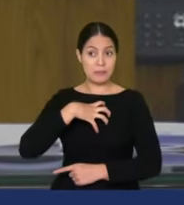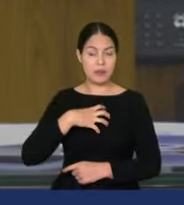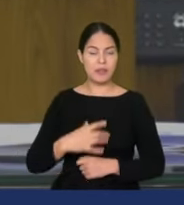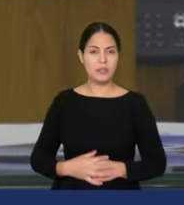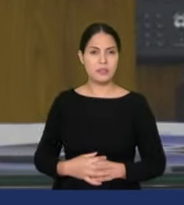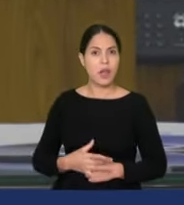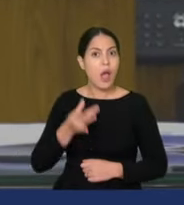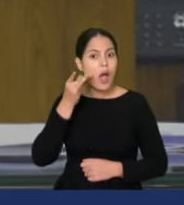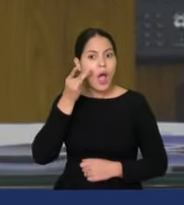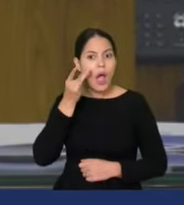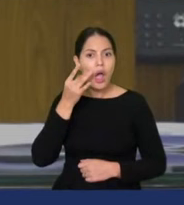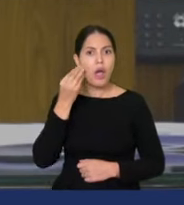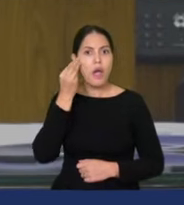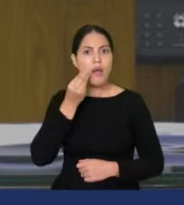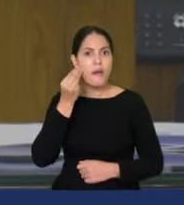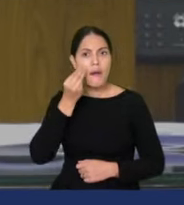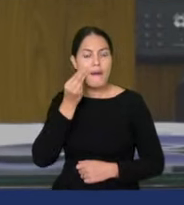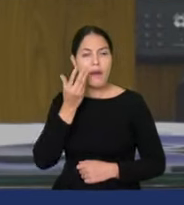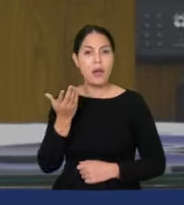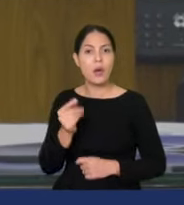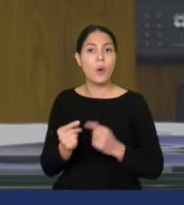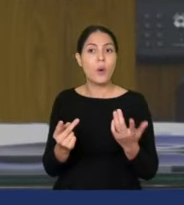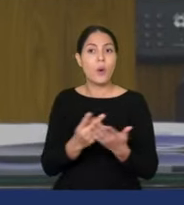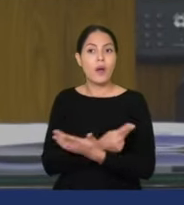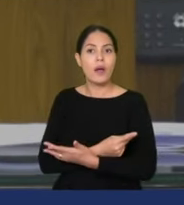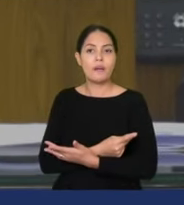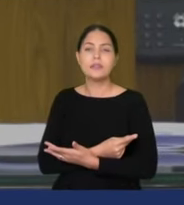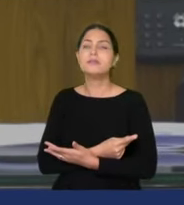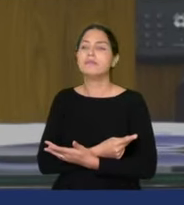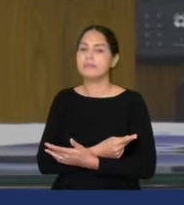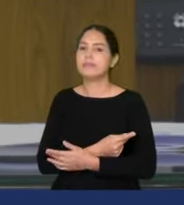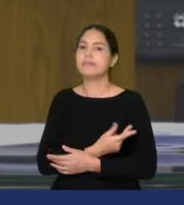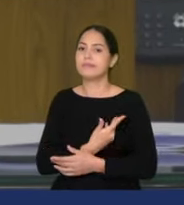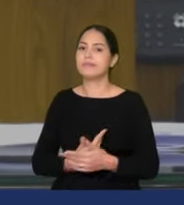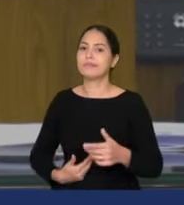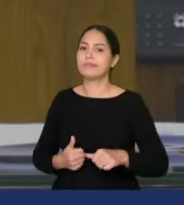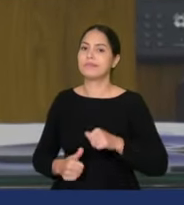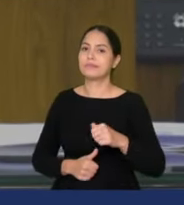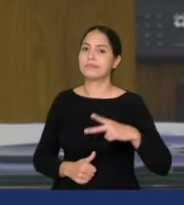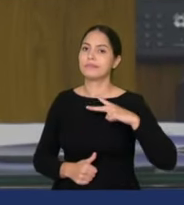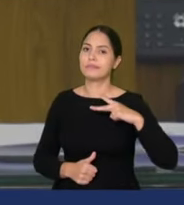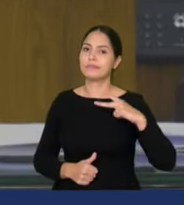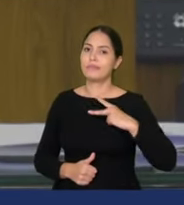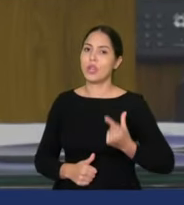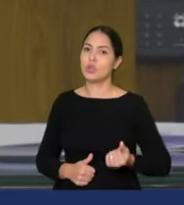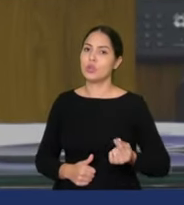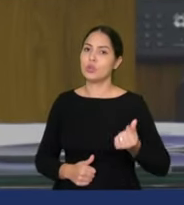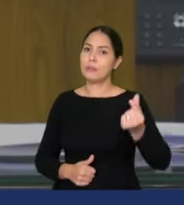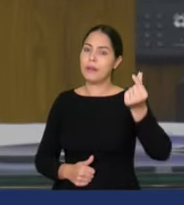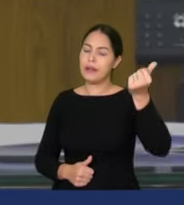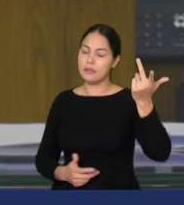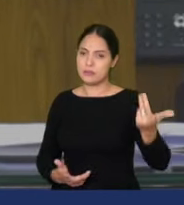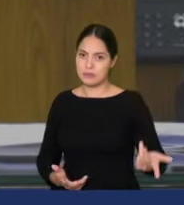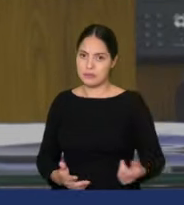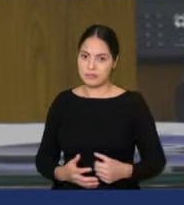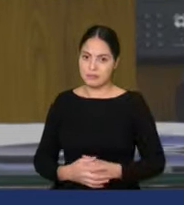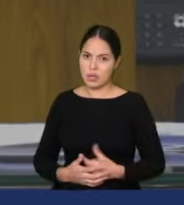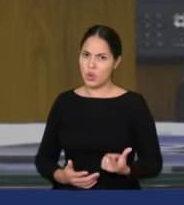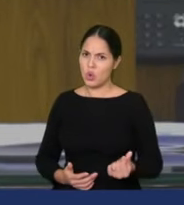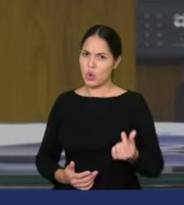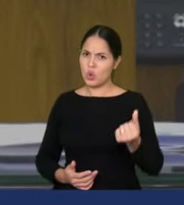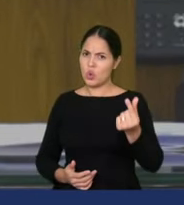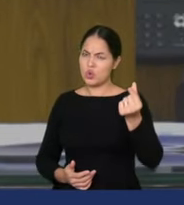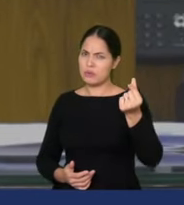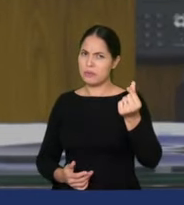a realidade da privatização do ponto de vista dos preços. Os preços dos combustíveis